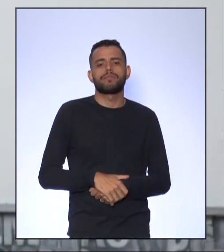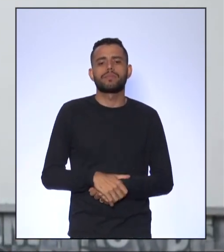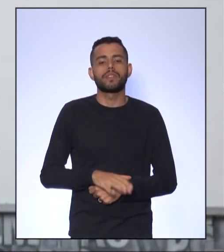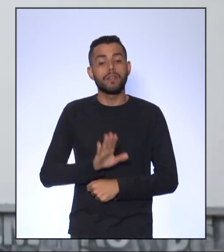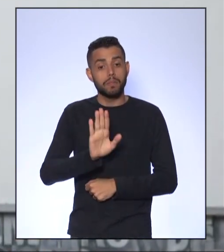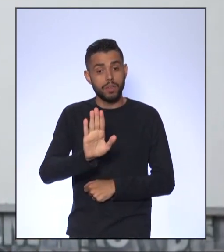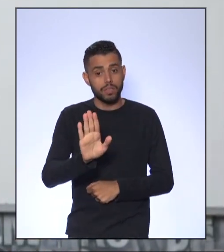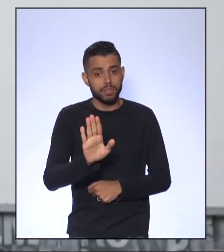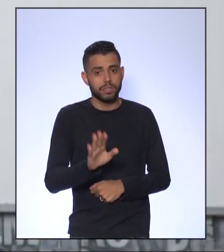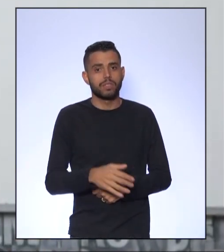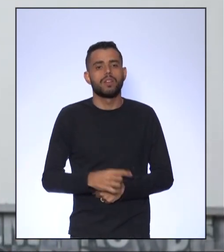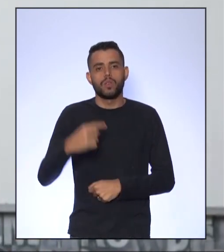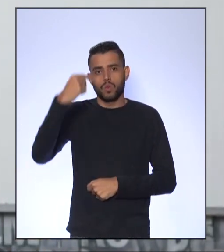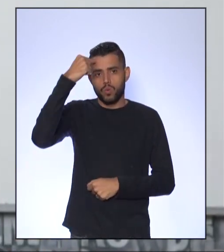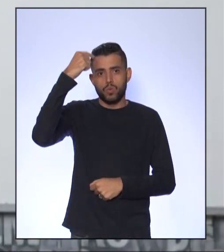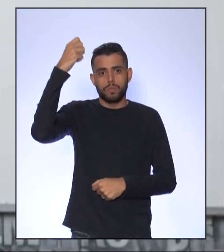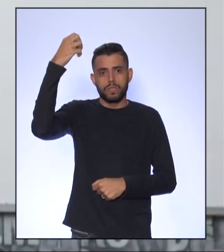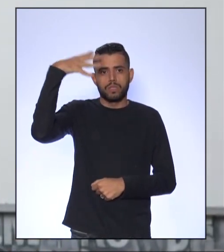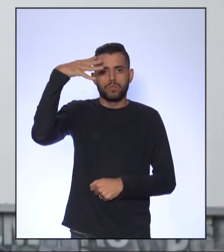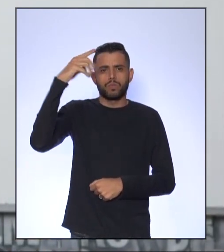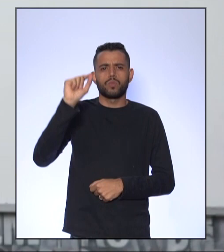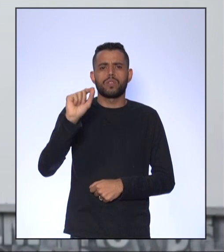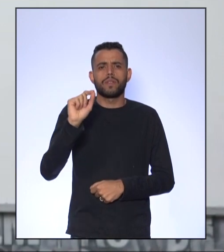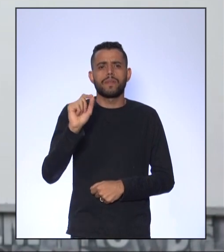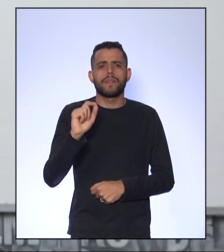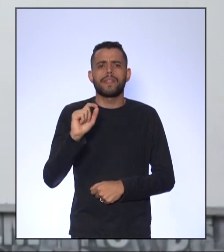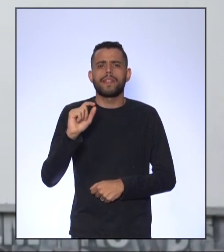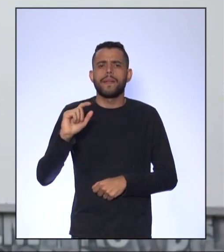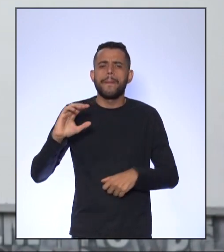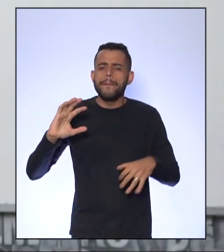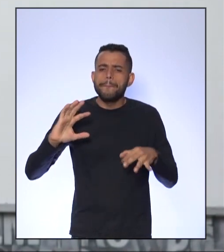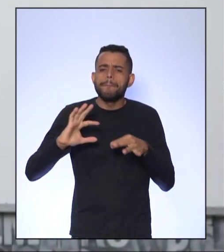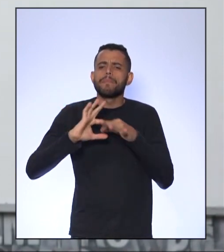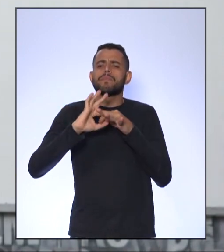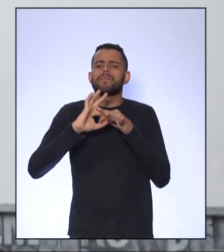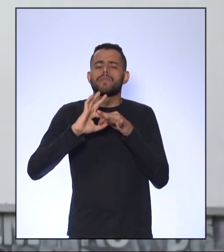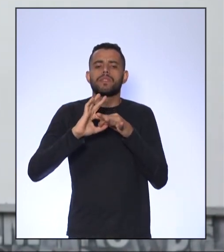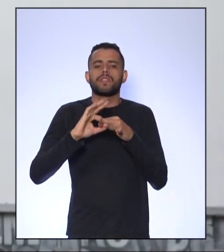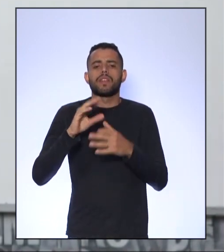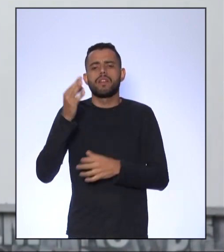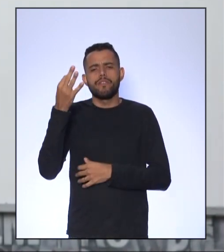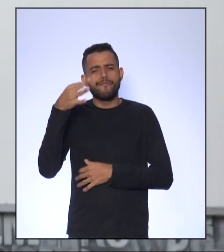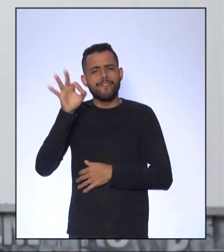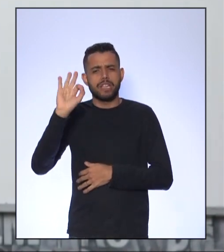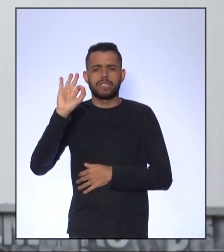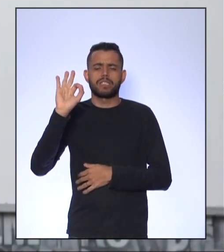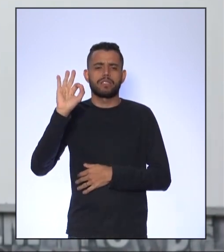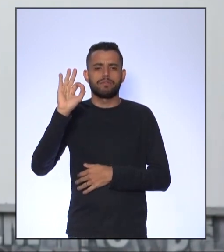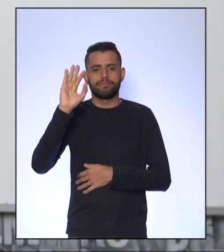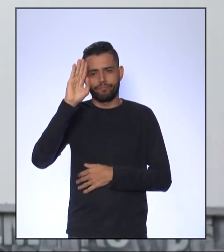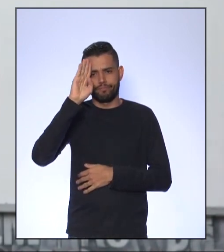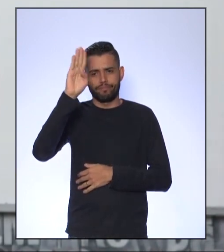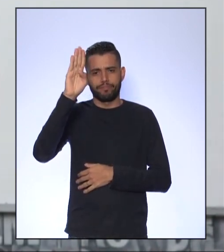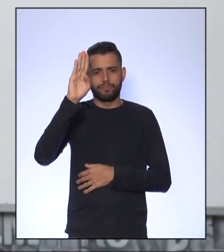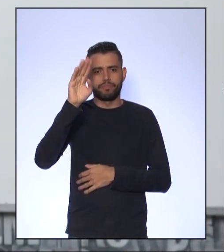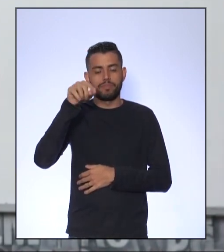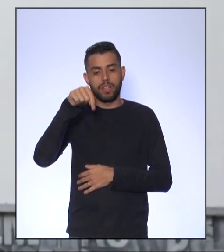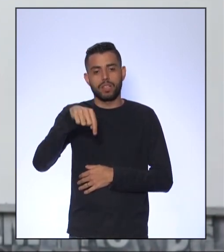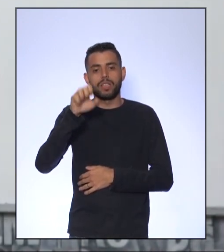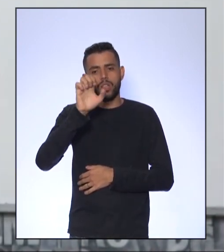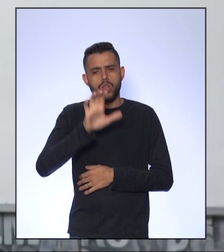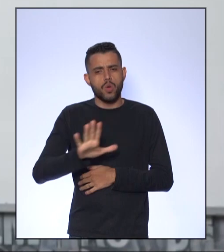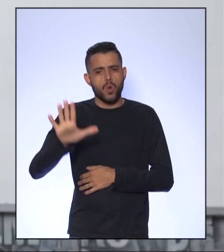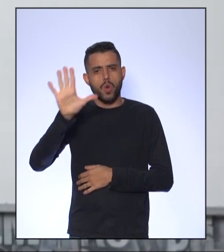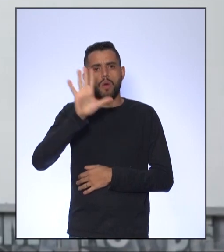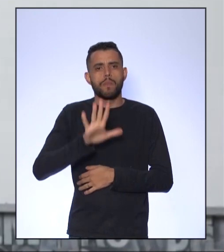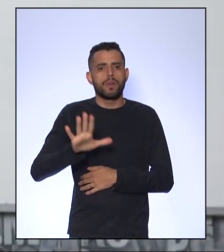Mas, detalhe, o iluminismo, nós temos como elo de ligação França, em especial. Aqui eu falo da Europa em